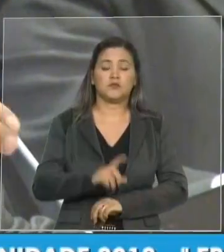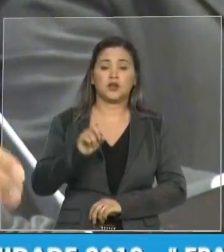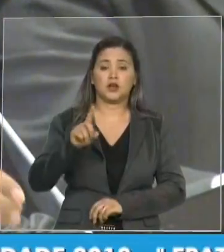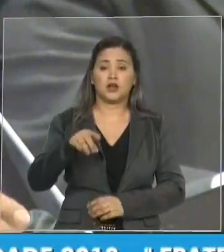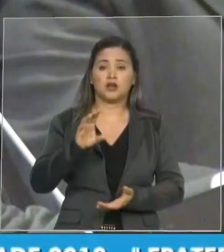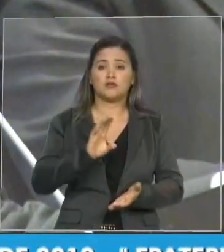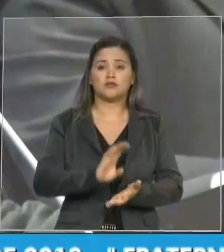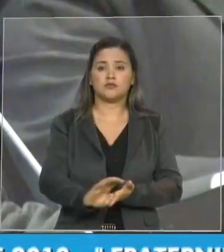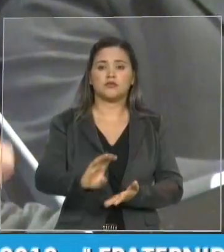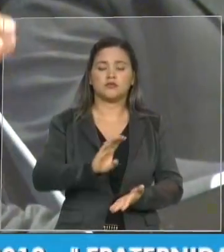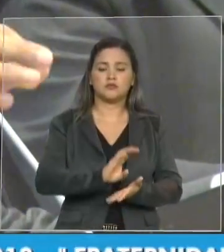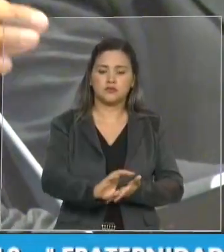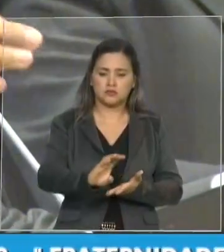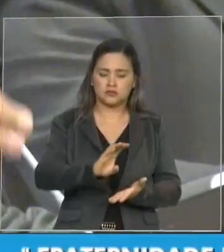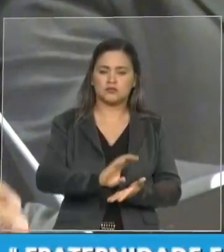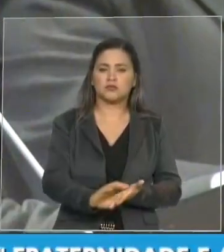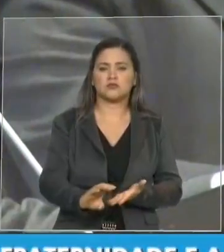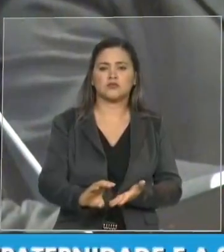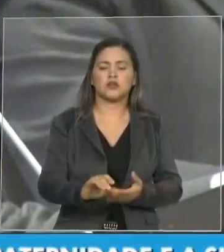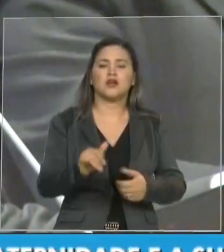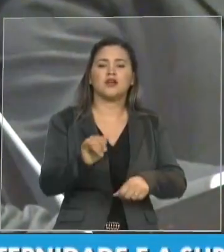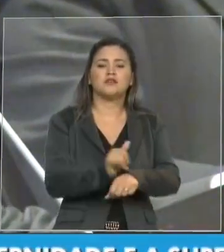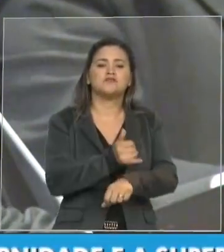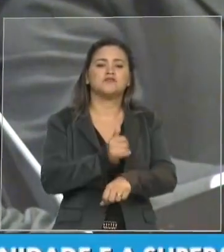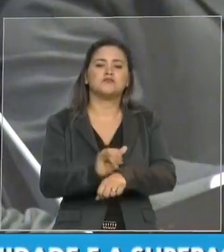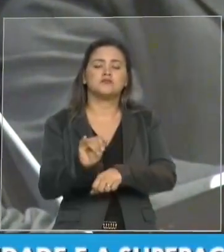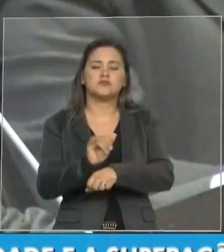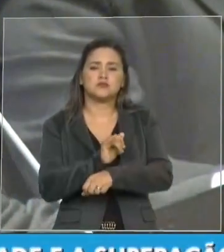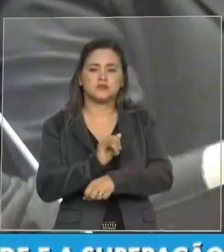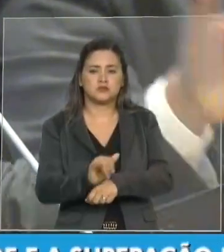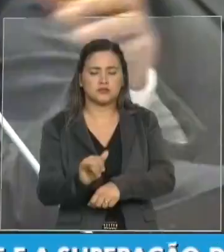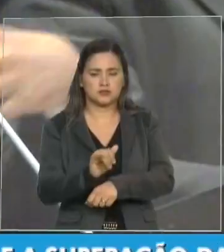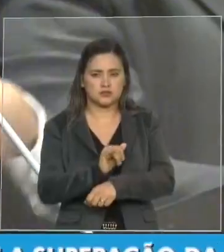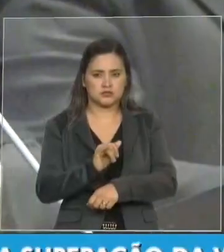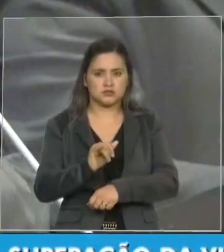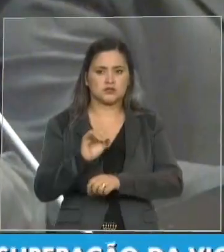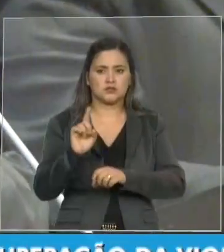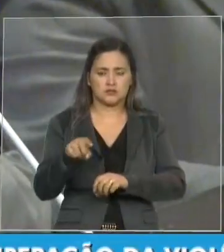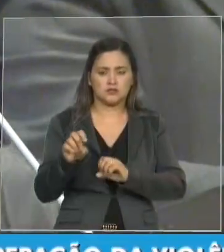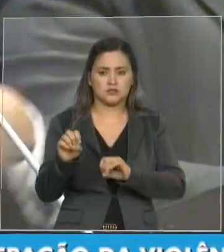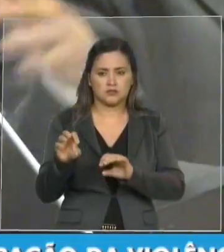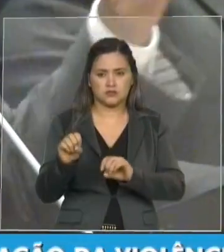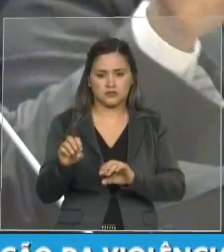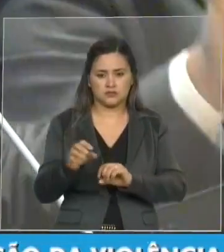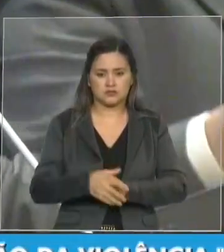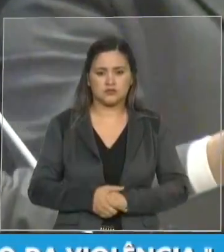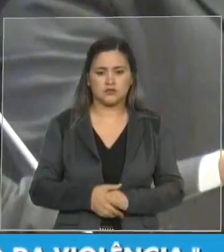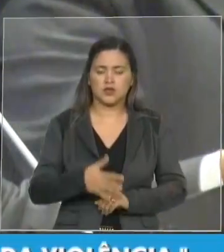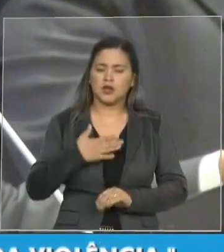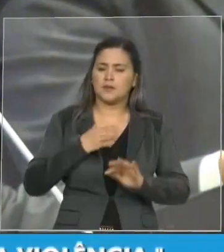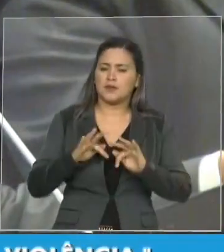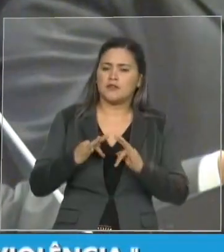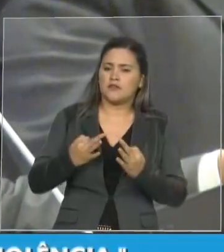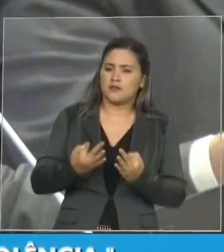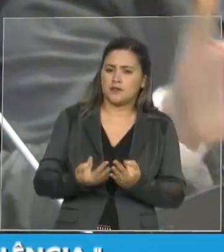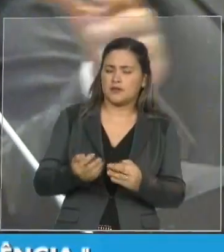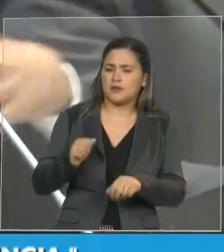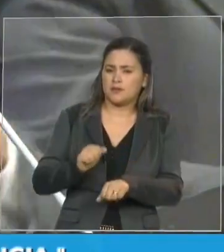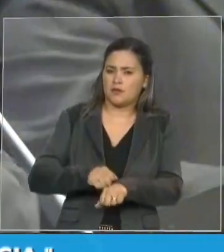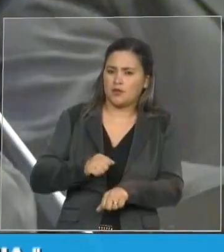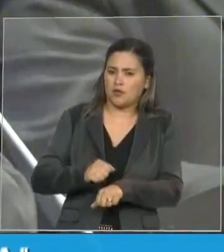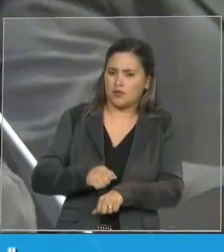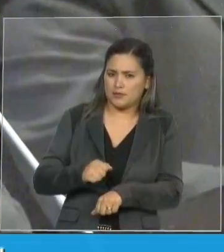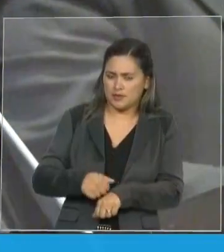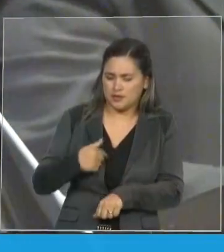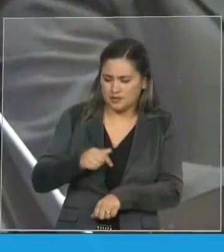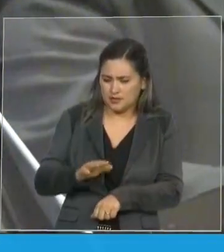investimento estratégico, que é o investimento na educação, né? Eu sou de uma origem muito pobre, também sou de periferia, mas